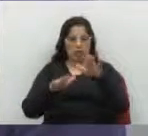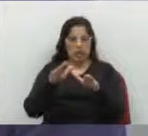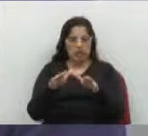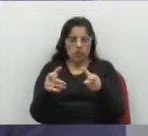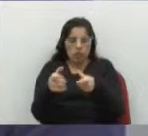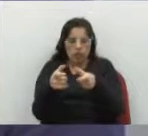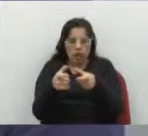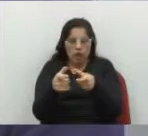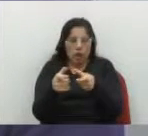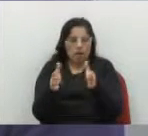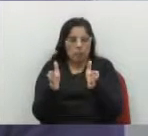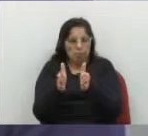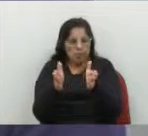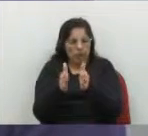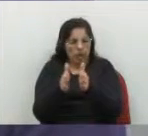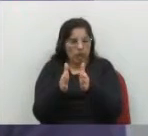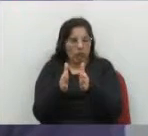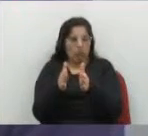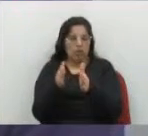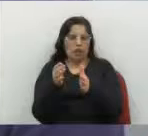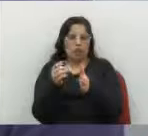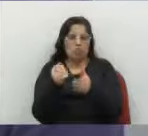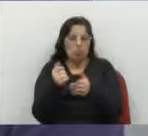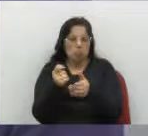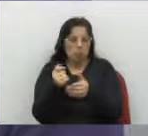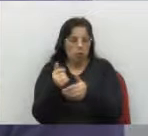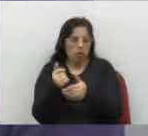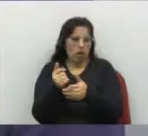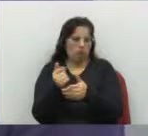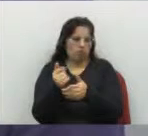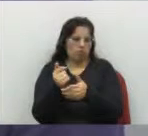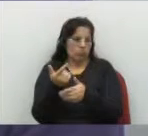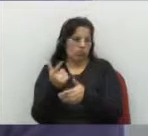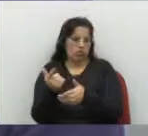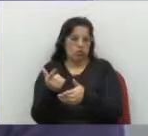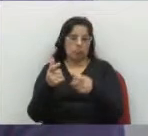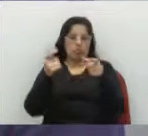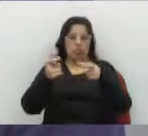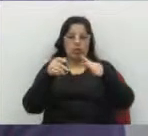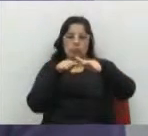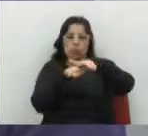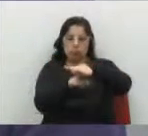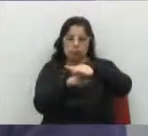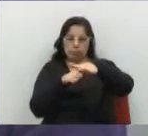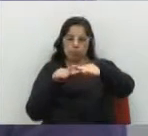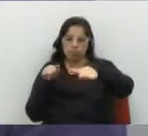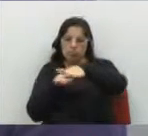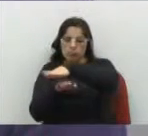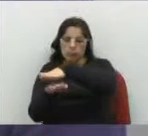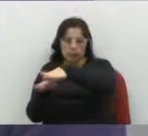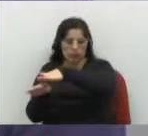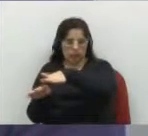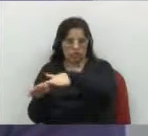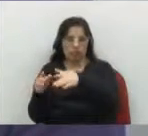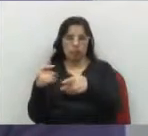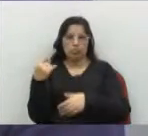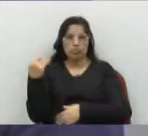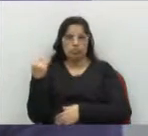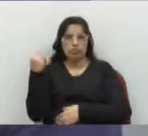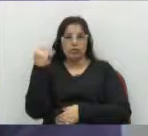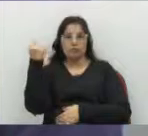20, então são poucas as vagas existentes no local, e devido à grande quantidade de comércio, está sendo